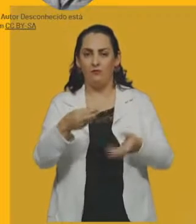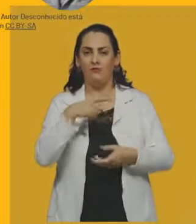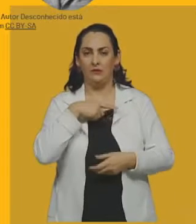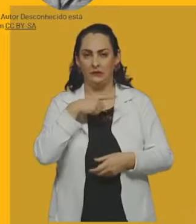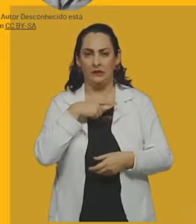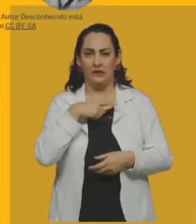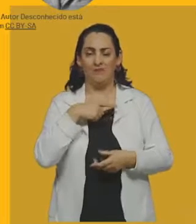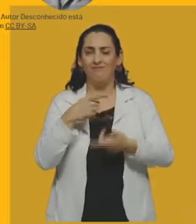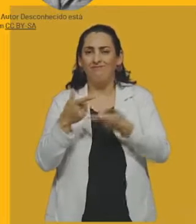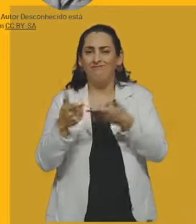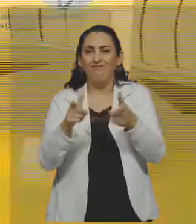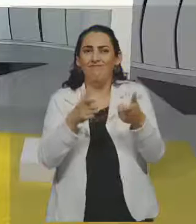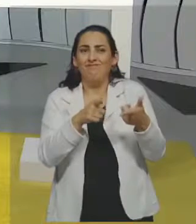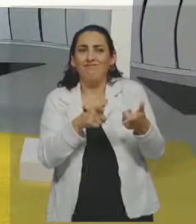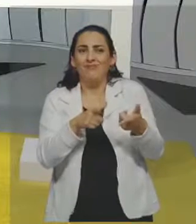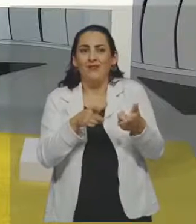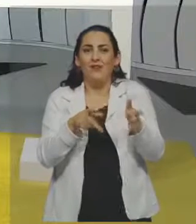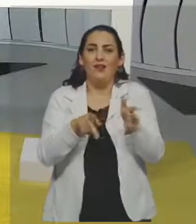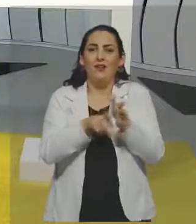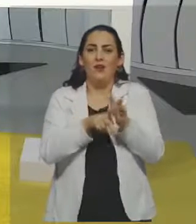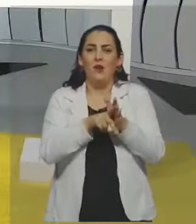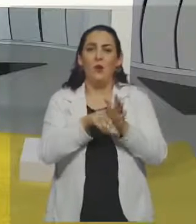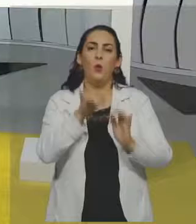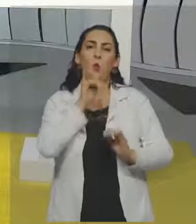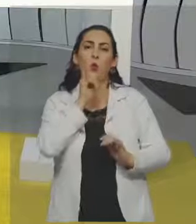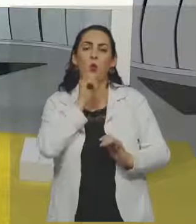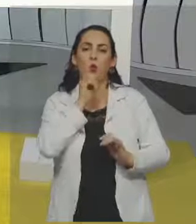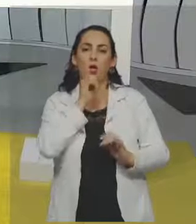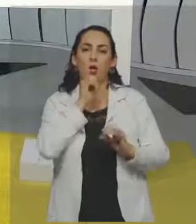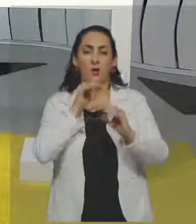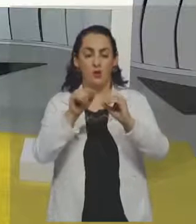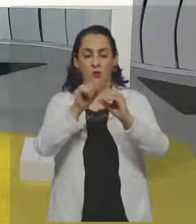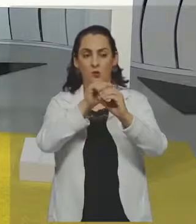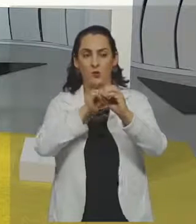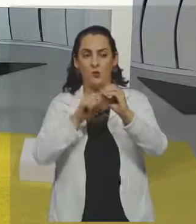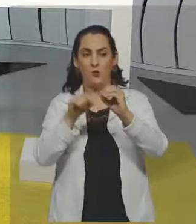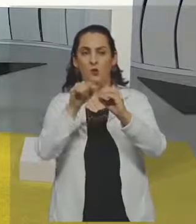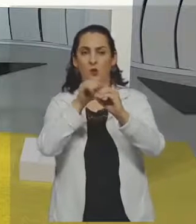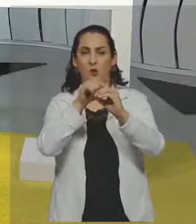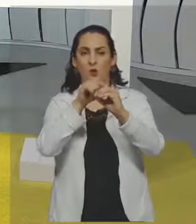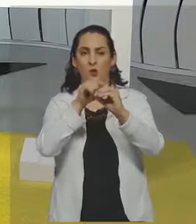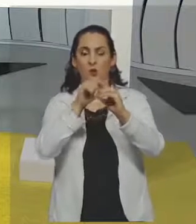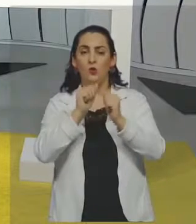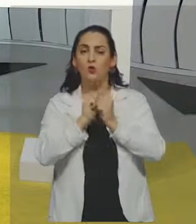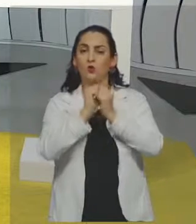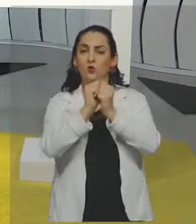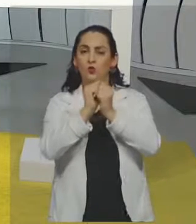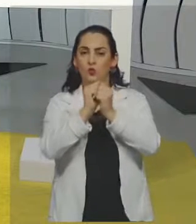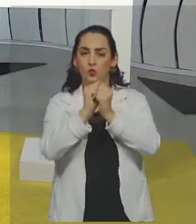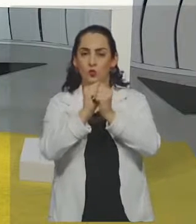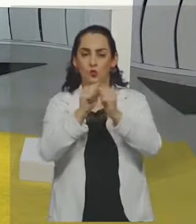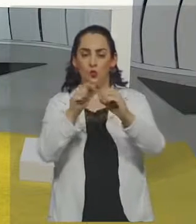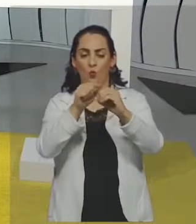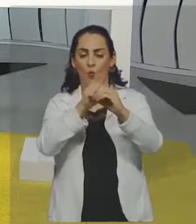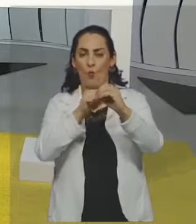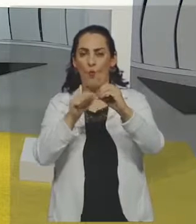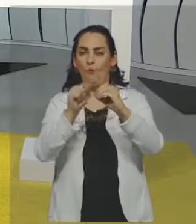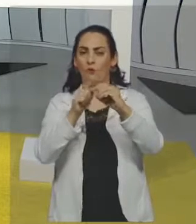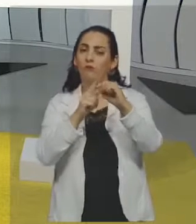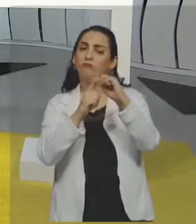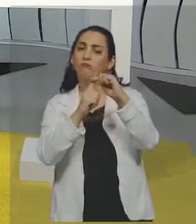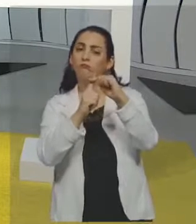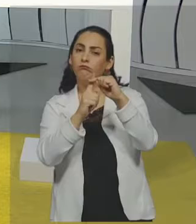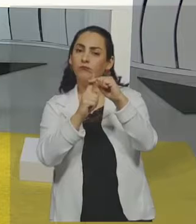uma grande interação entre a partícula alfa com o átomo. Uma vez que a parte positiva, como ela